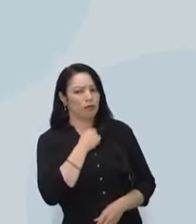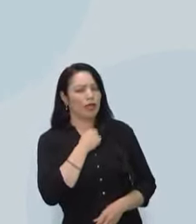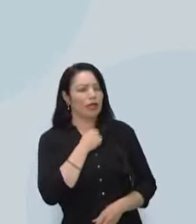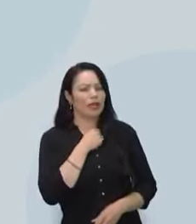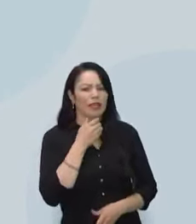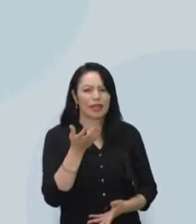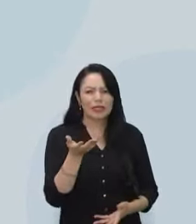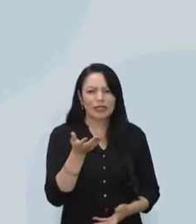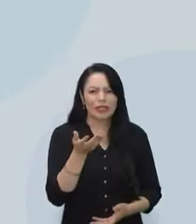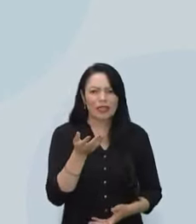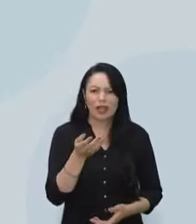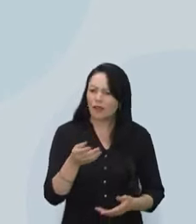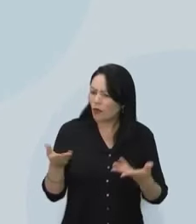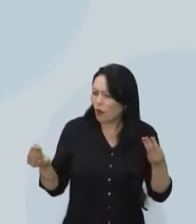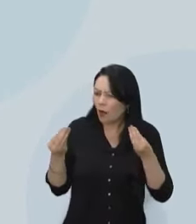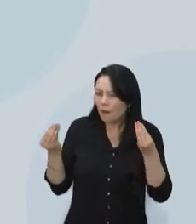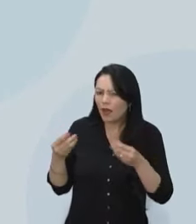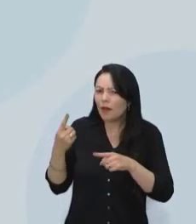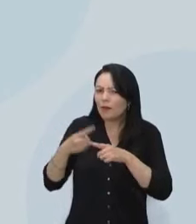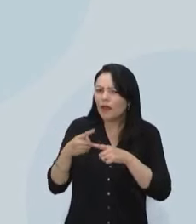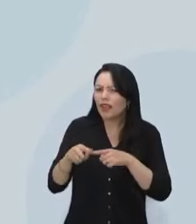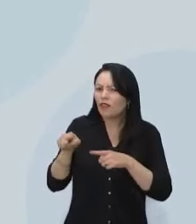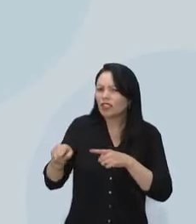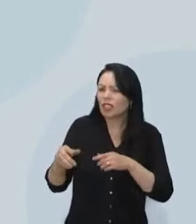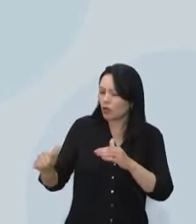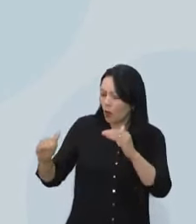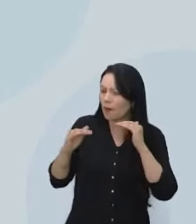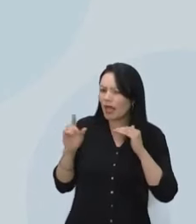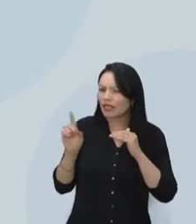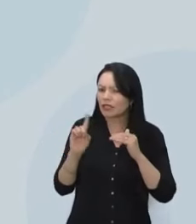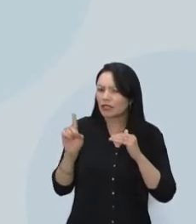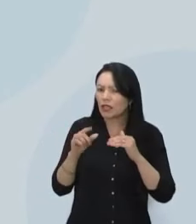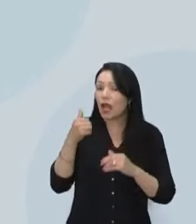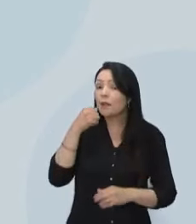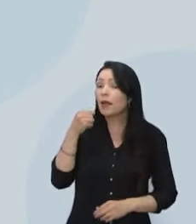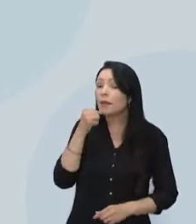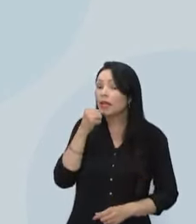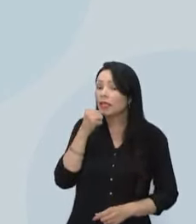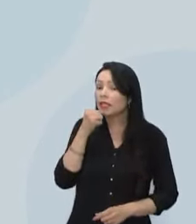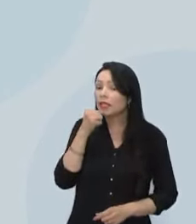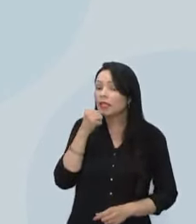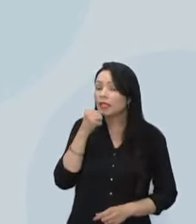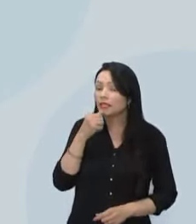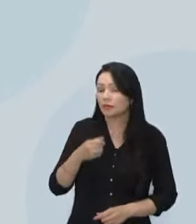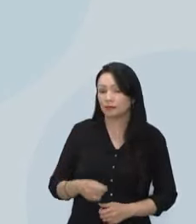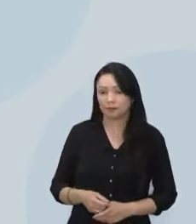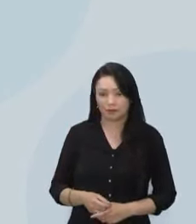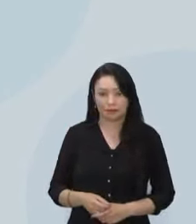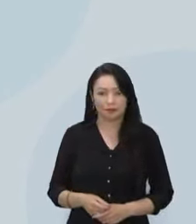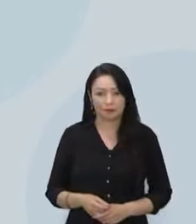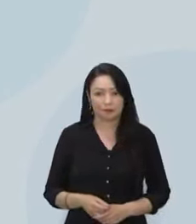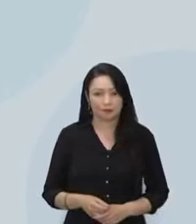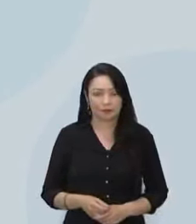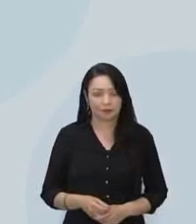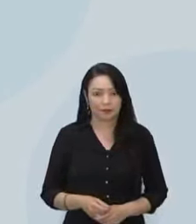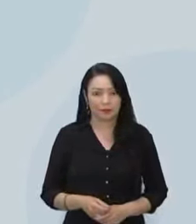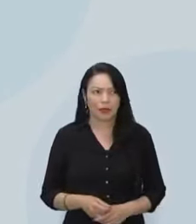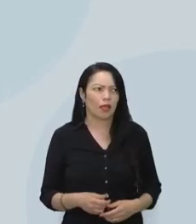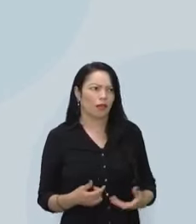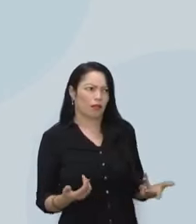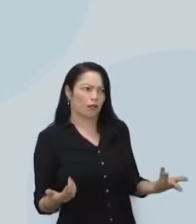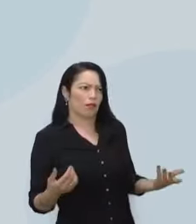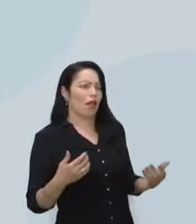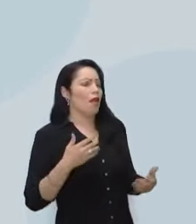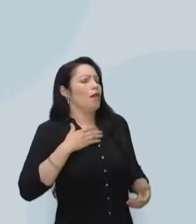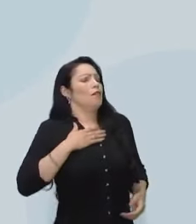Hakumin da Silva Parmesão, por que você não cumpriu minhas ordens? Perguntou a mamãe Hakutia. Hakumin estufou o